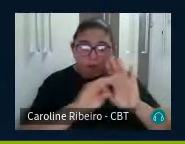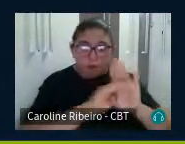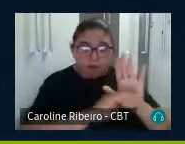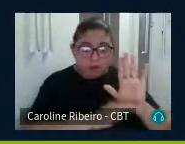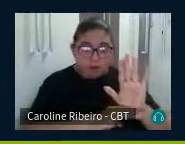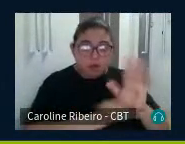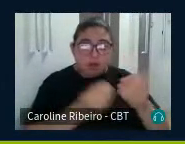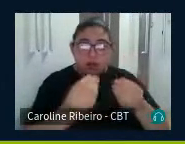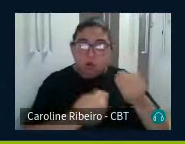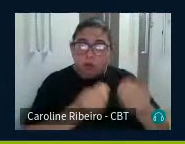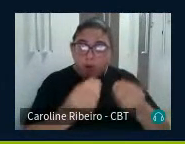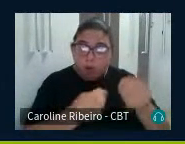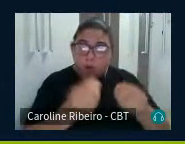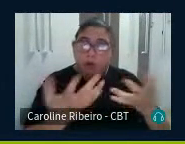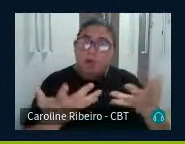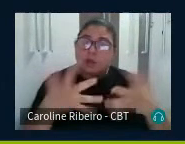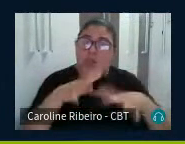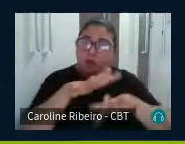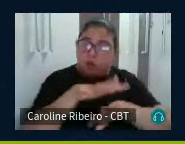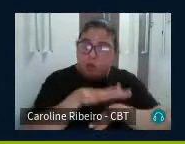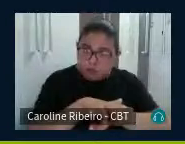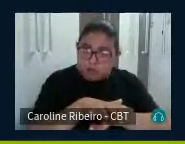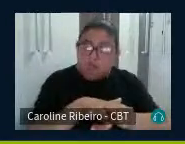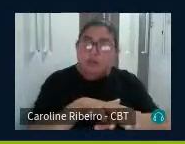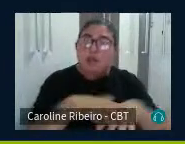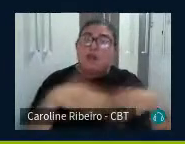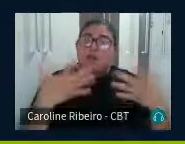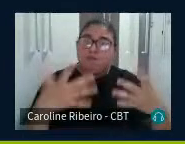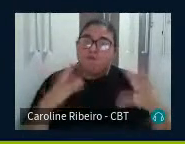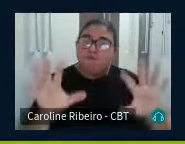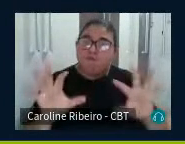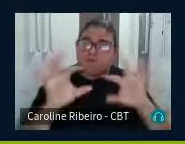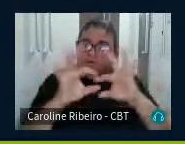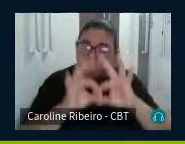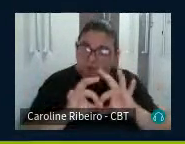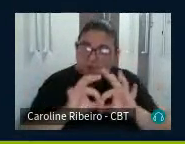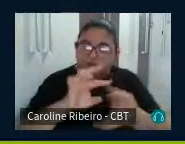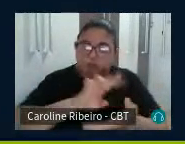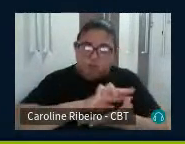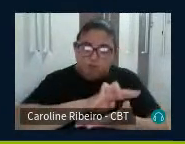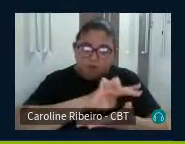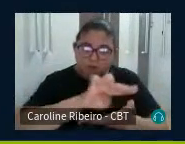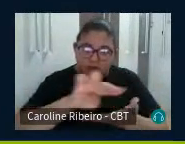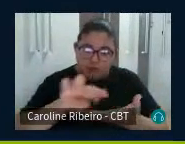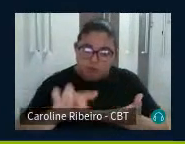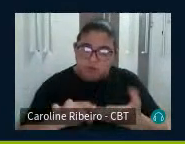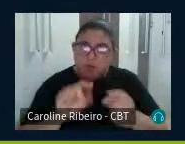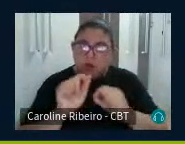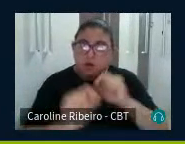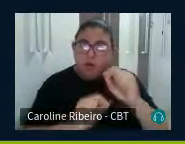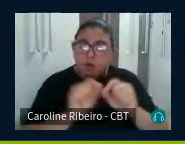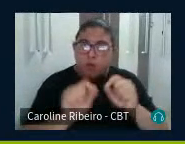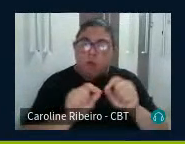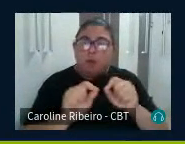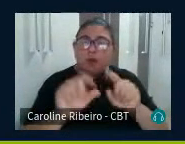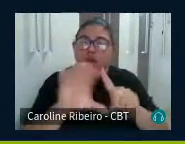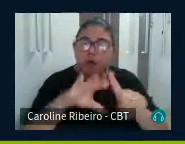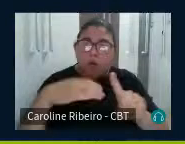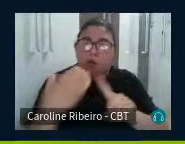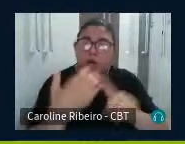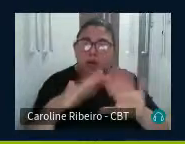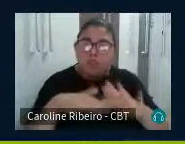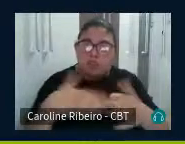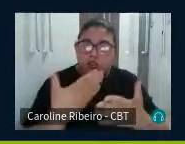diretrizes inclusivas, integrar esses segmentos da comunidade com ação educativa